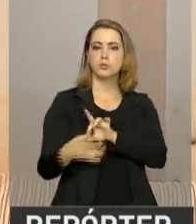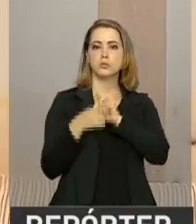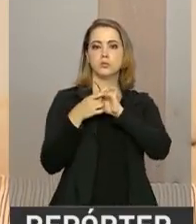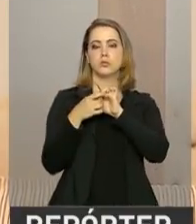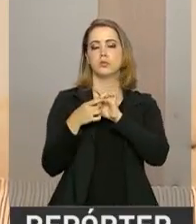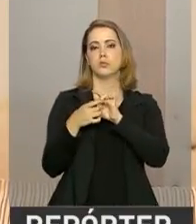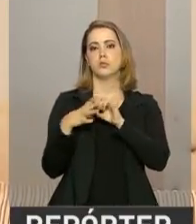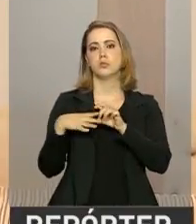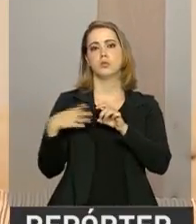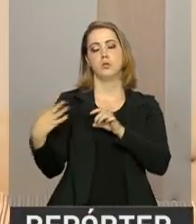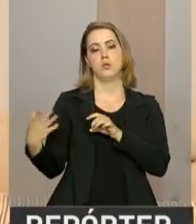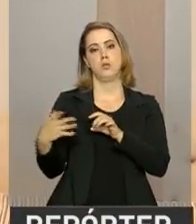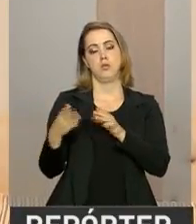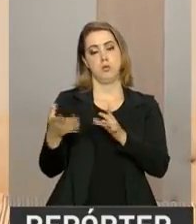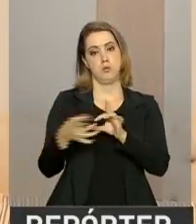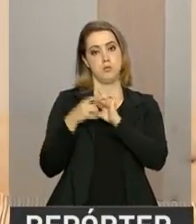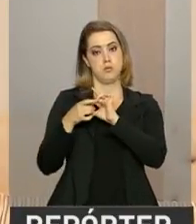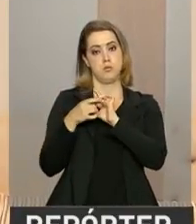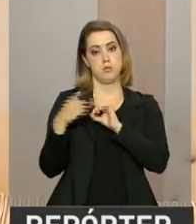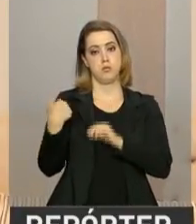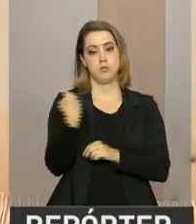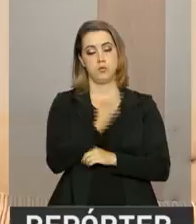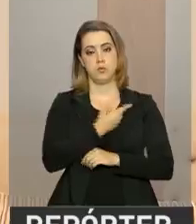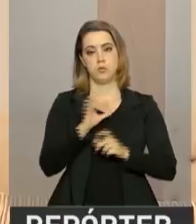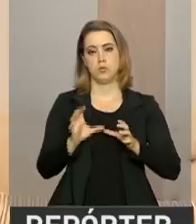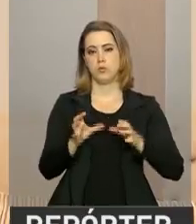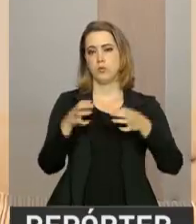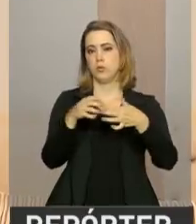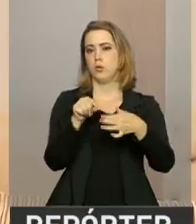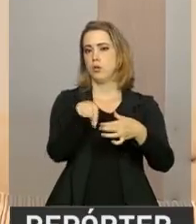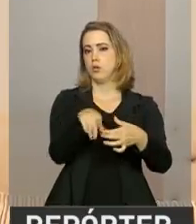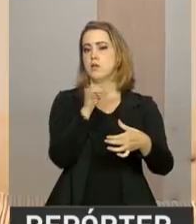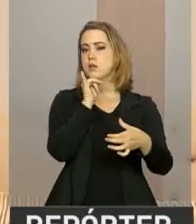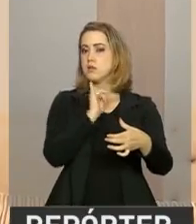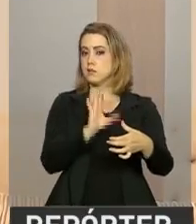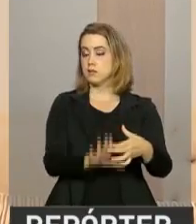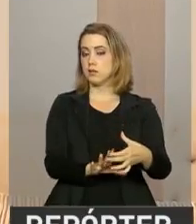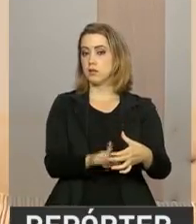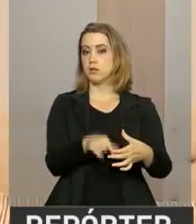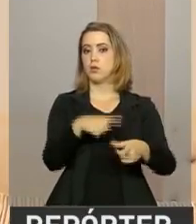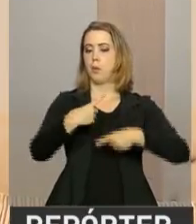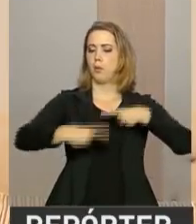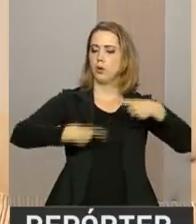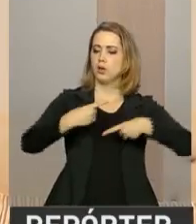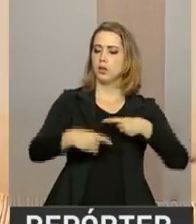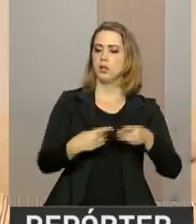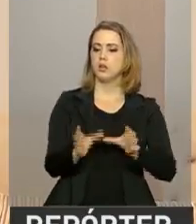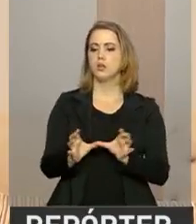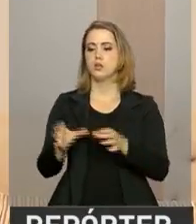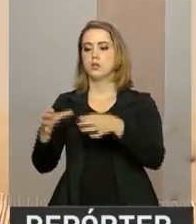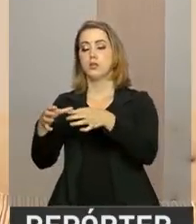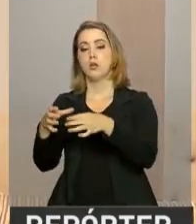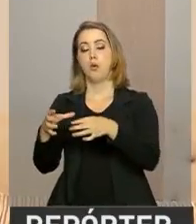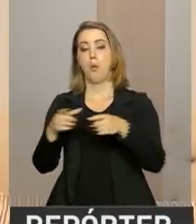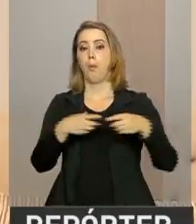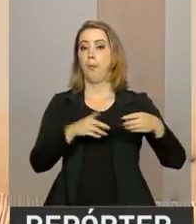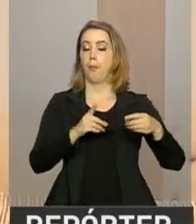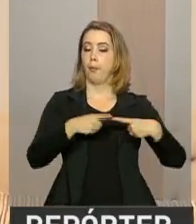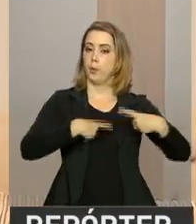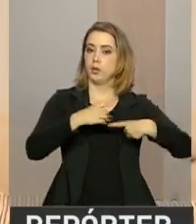países nos campos como política e defesa,